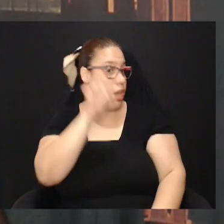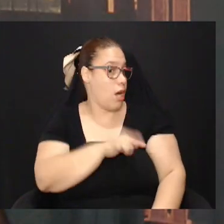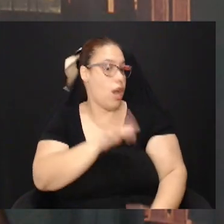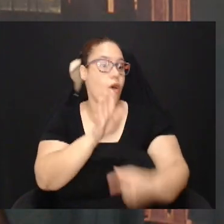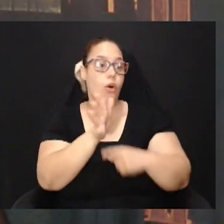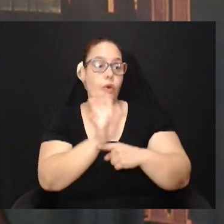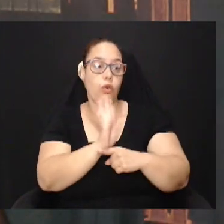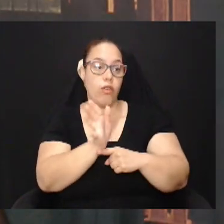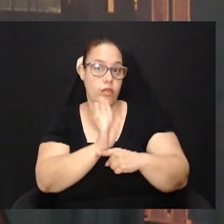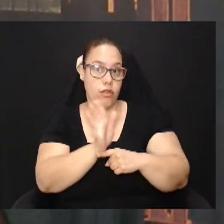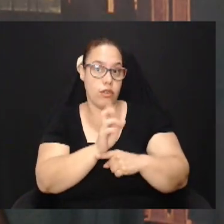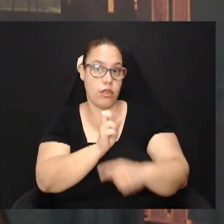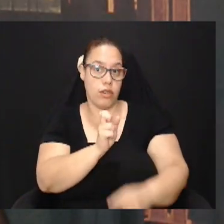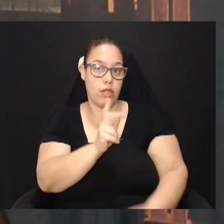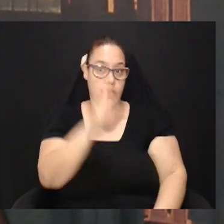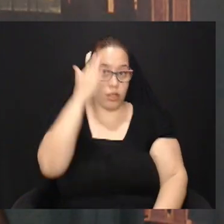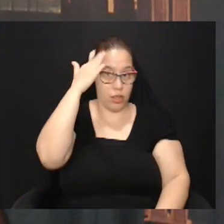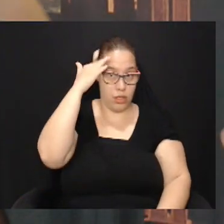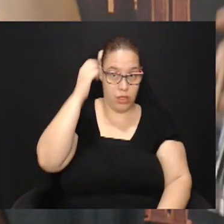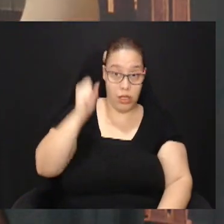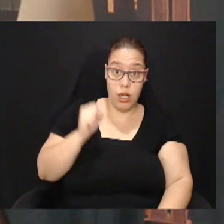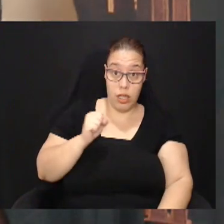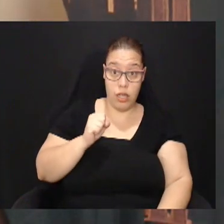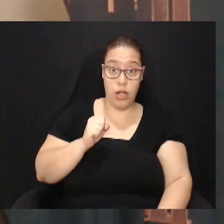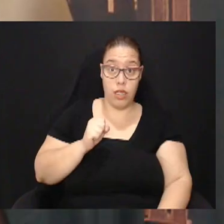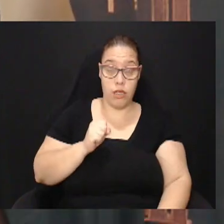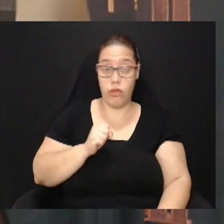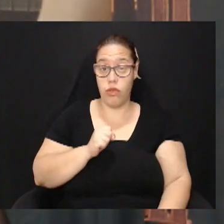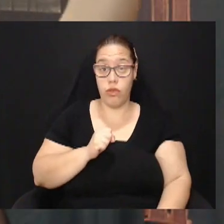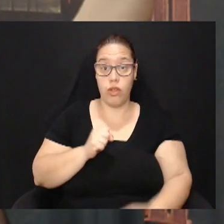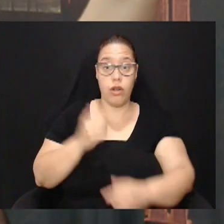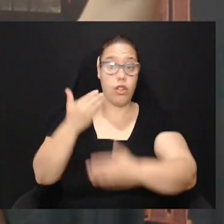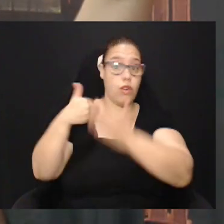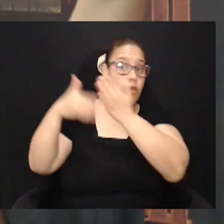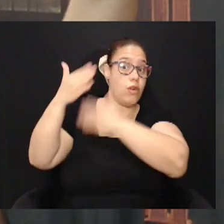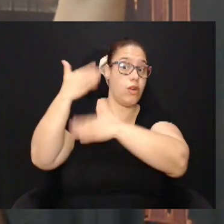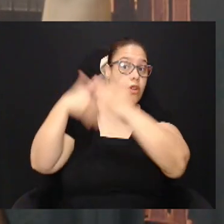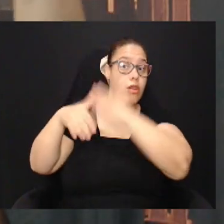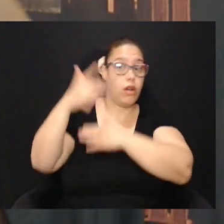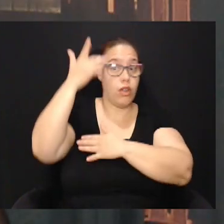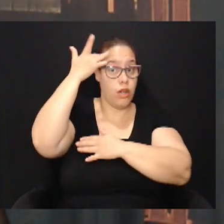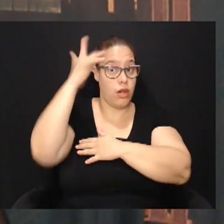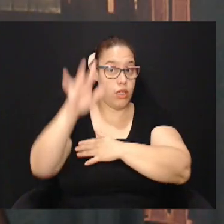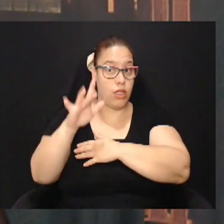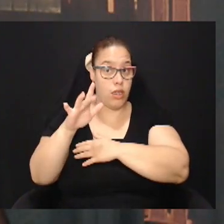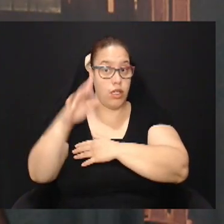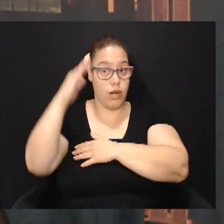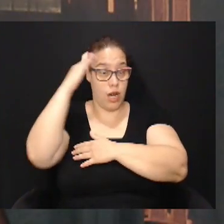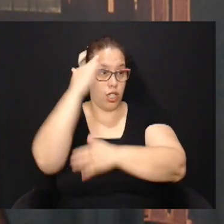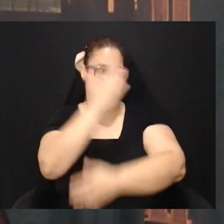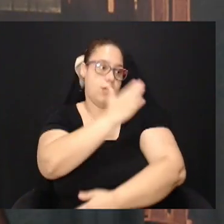ok, eu sabia que ele se passava antigamente, eu não sabia nem que era na ditadura. Uhum. Então, fui